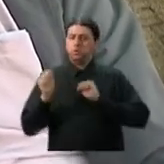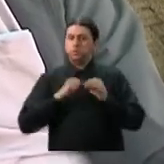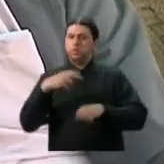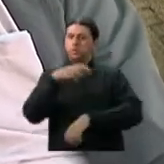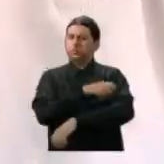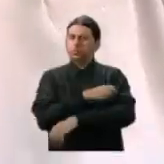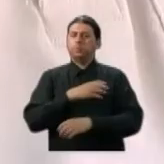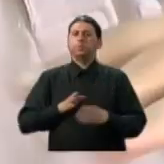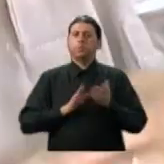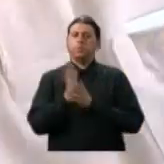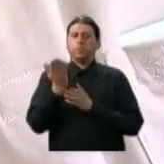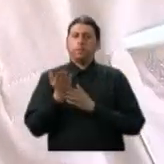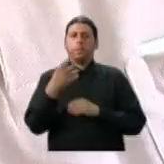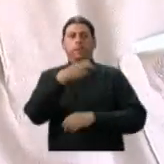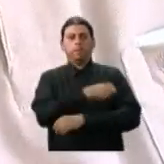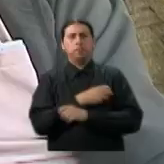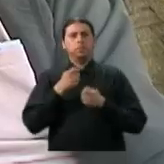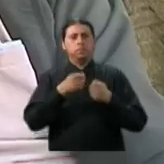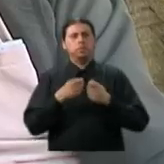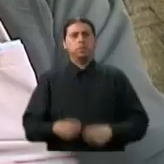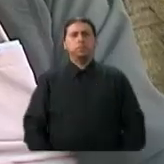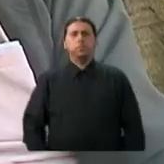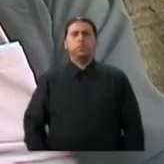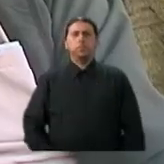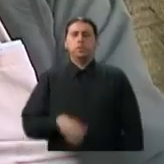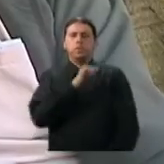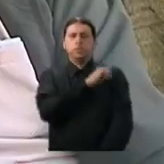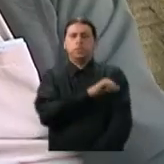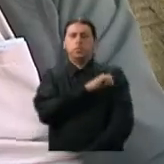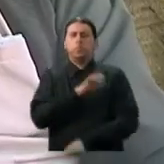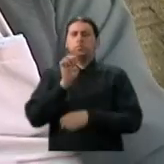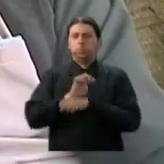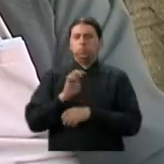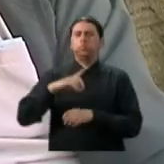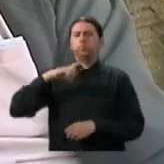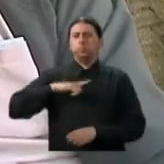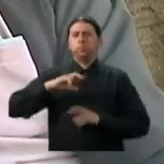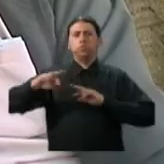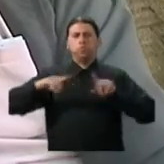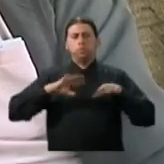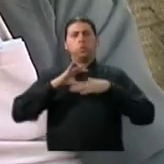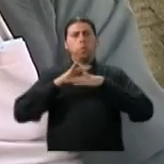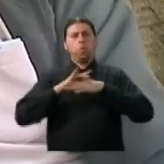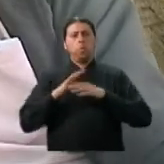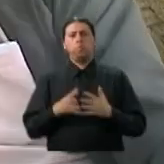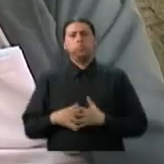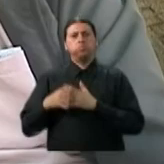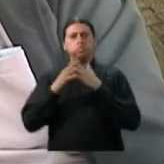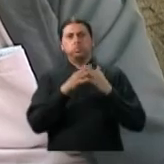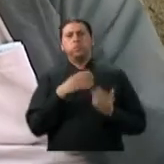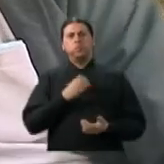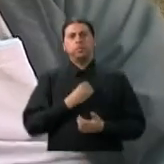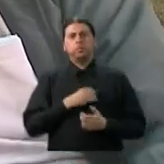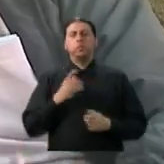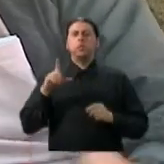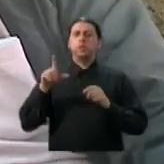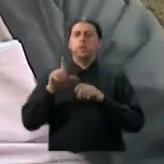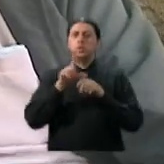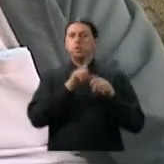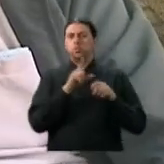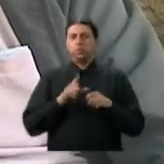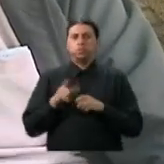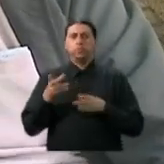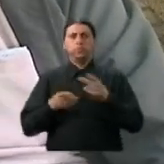implantar uma vacinação obrigatória. No Rio de Janeiro havia várias doenças que estavam complicando a vida comercial do Brasil. O Rio de Janeiro era um